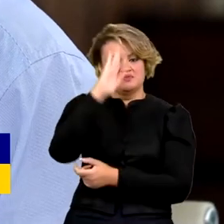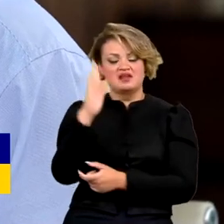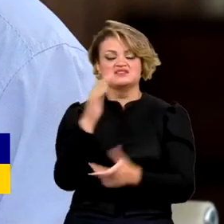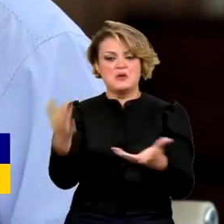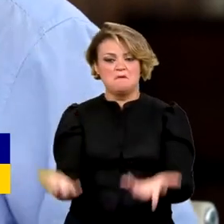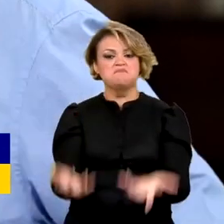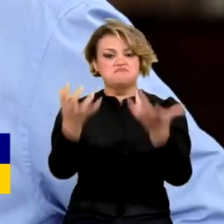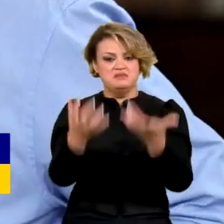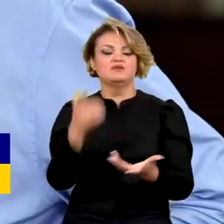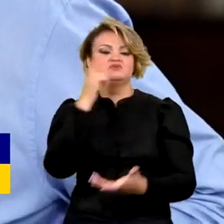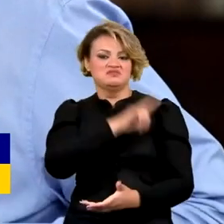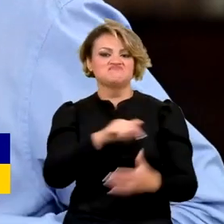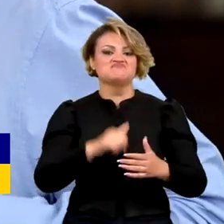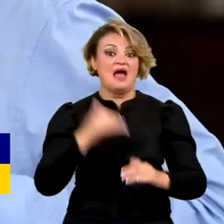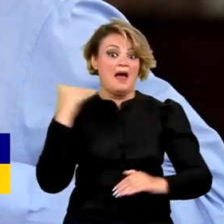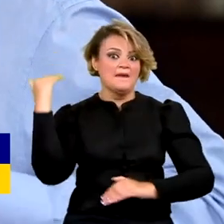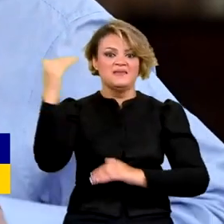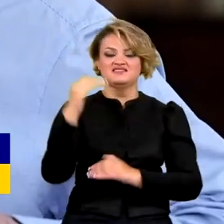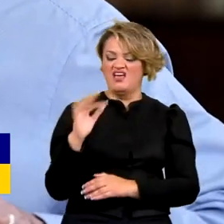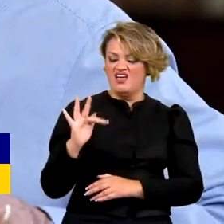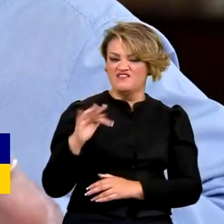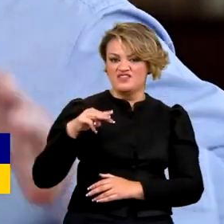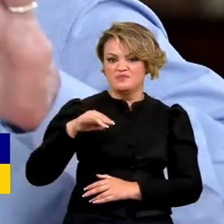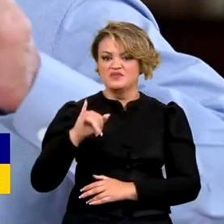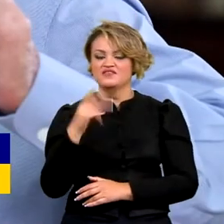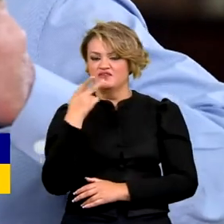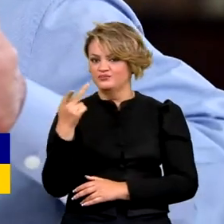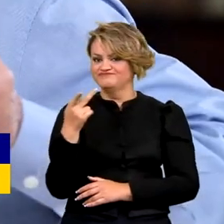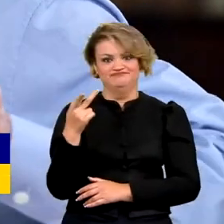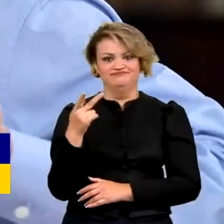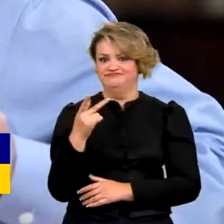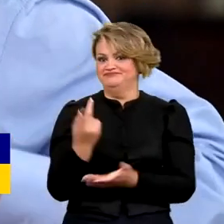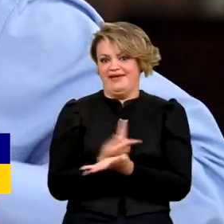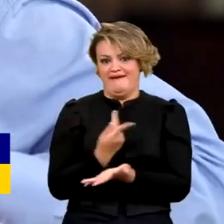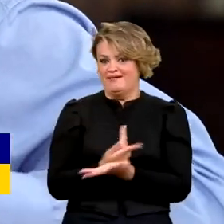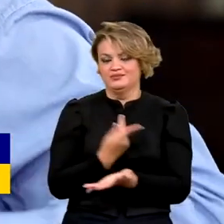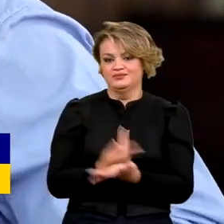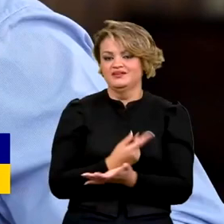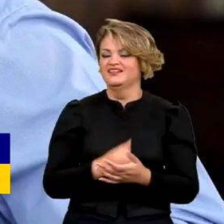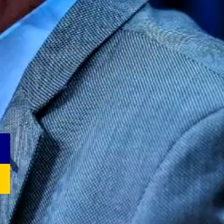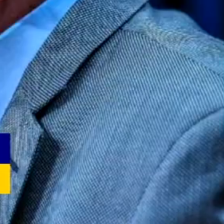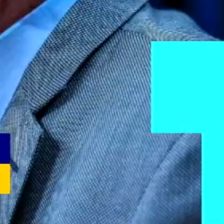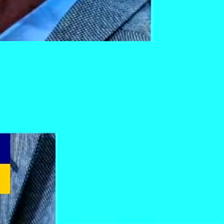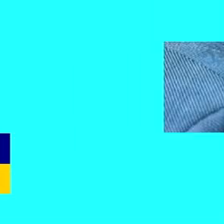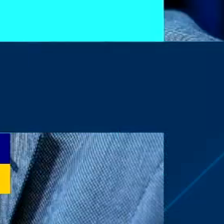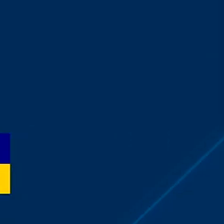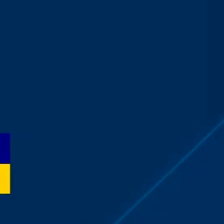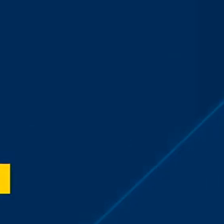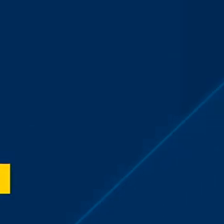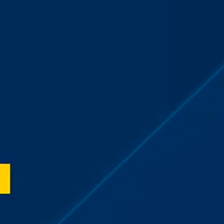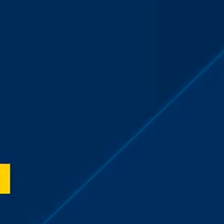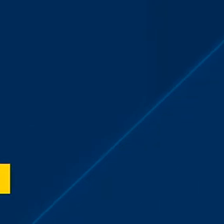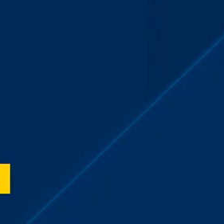FMI tá dizendo agora ela deu uma risada e falou Tomara que você esteja certo